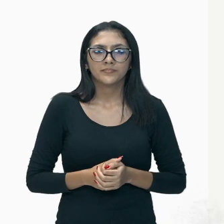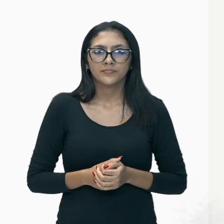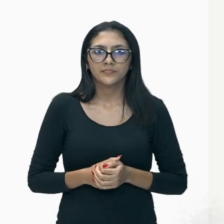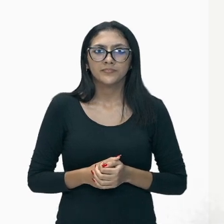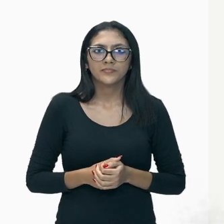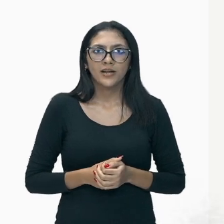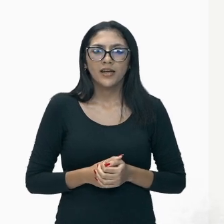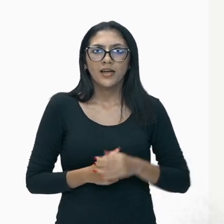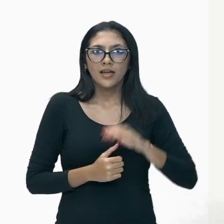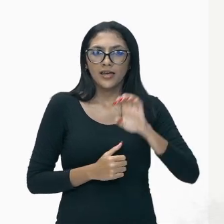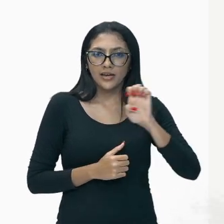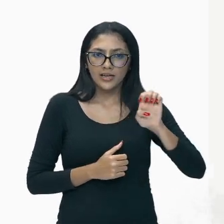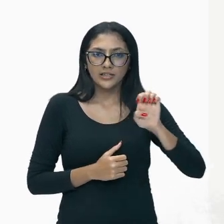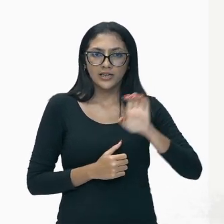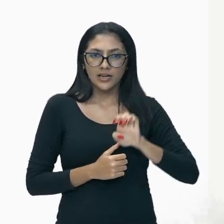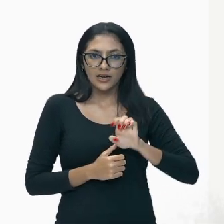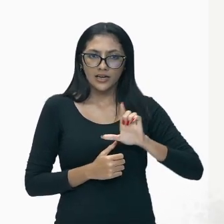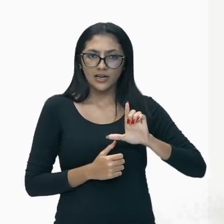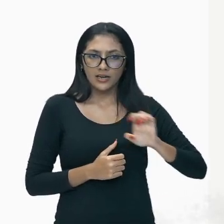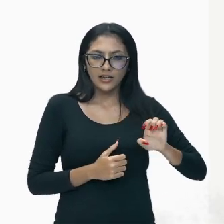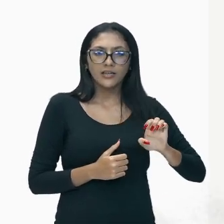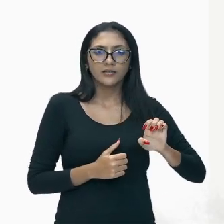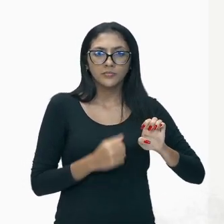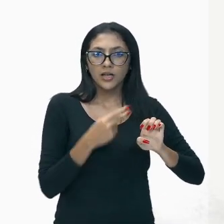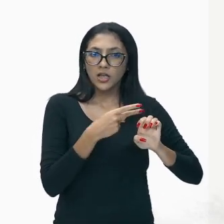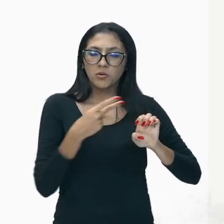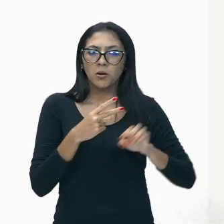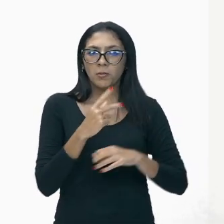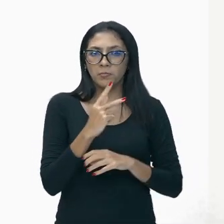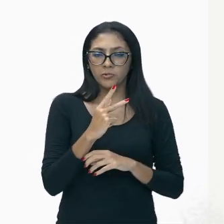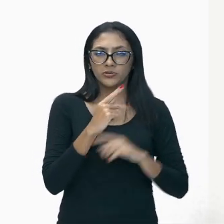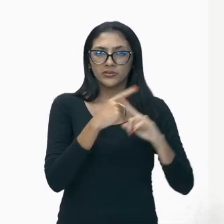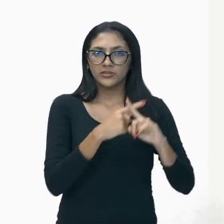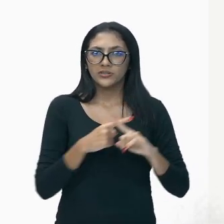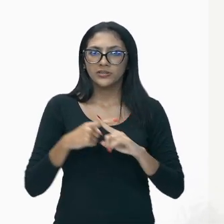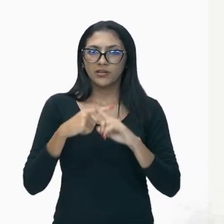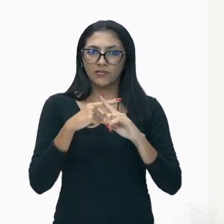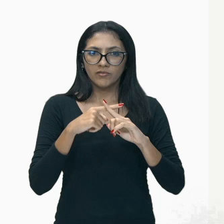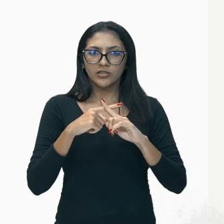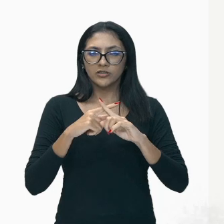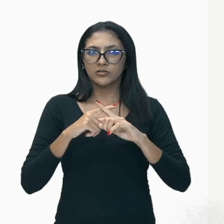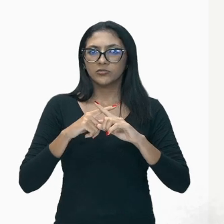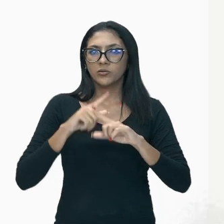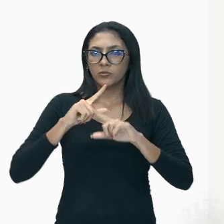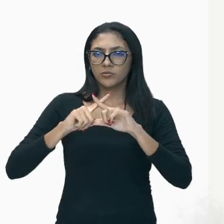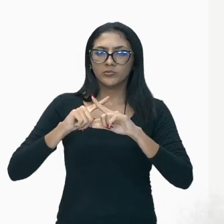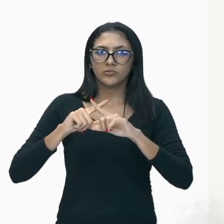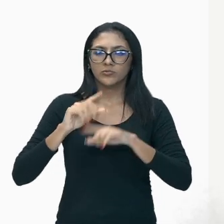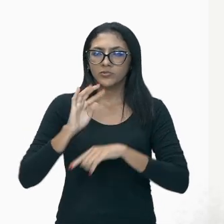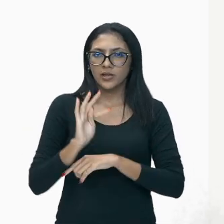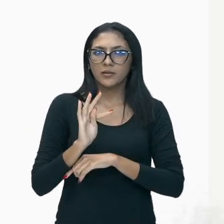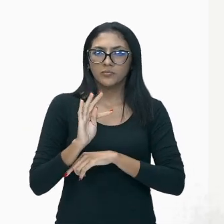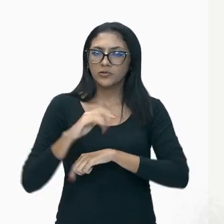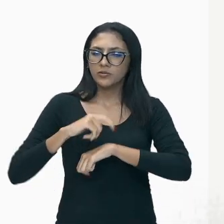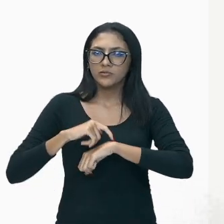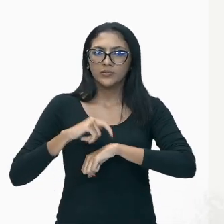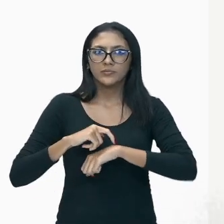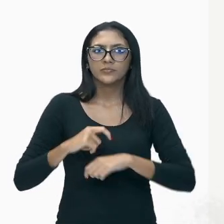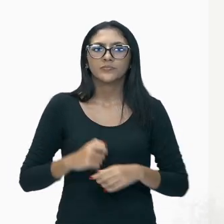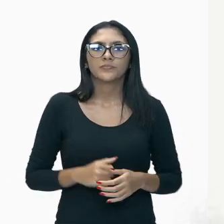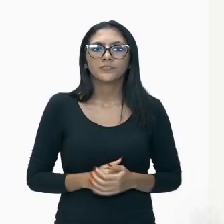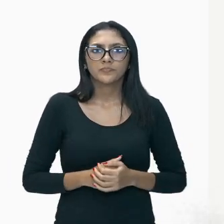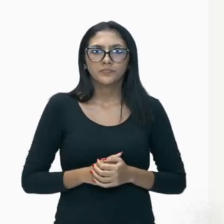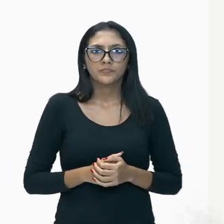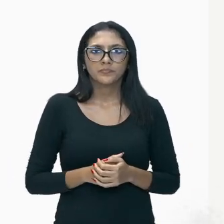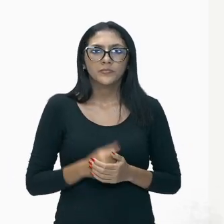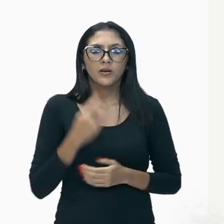Energia elétrica é igual a potência vezes o intervalo de tempo. A energia elétrica é em